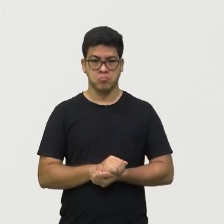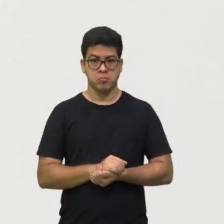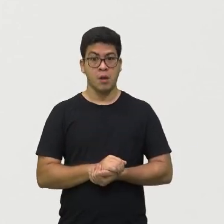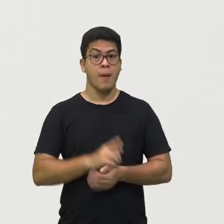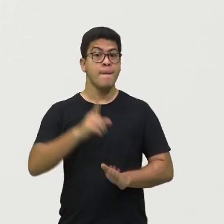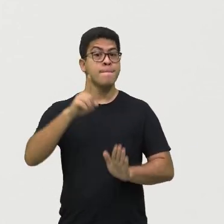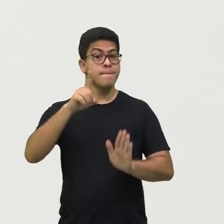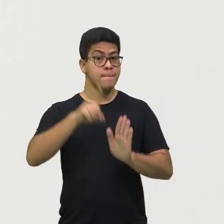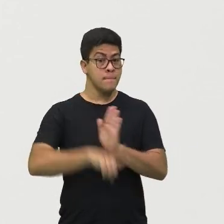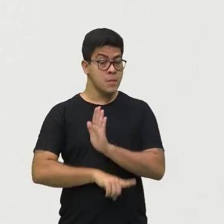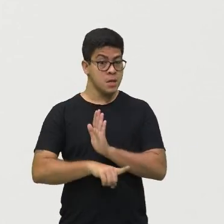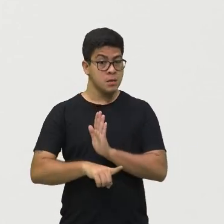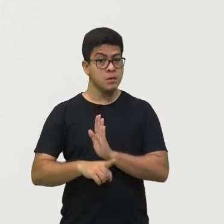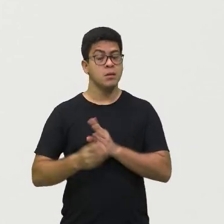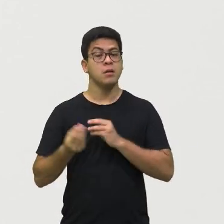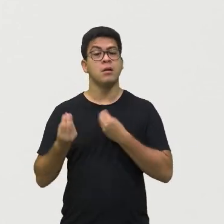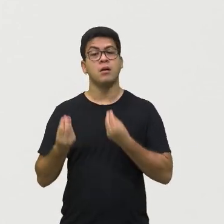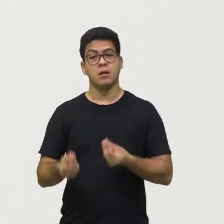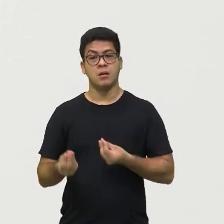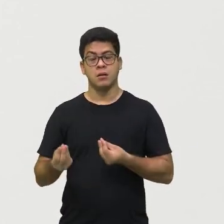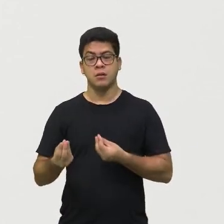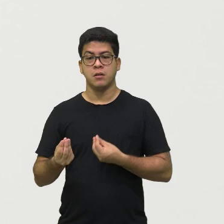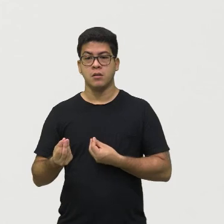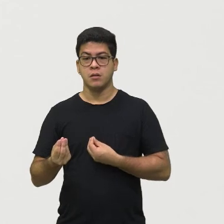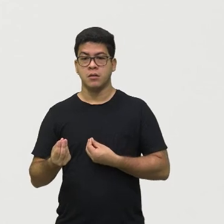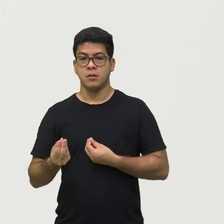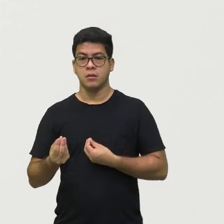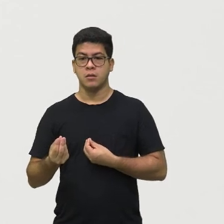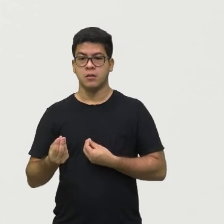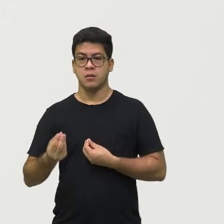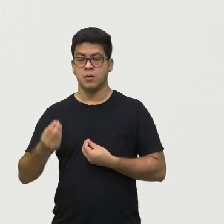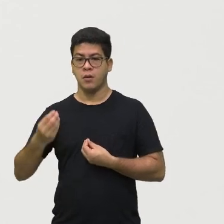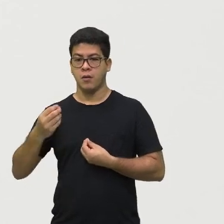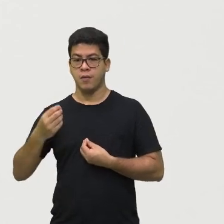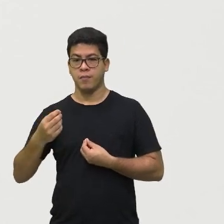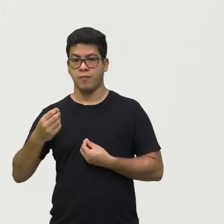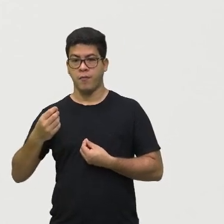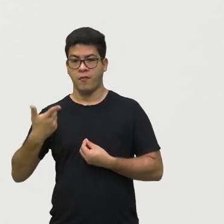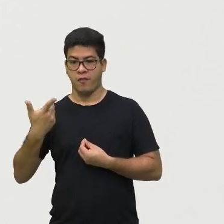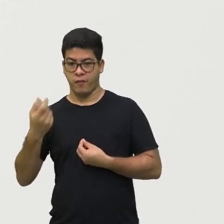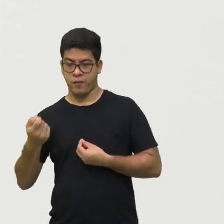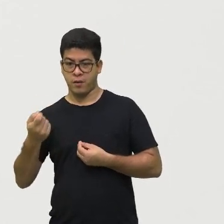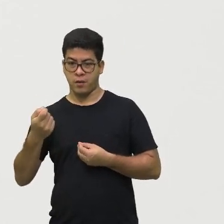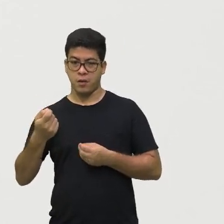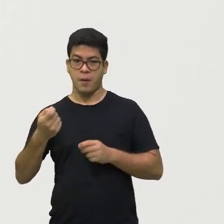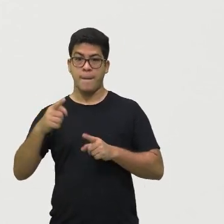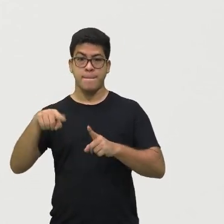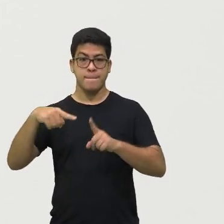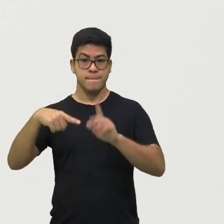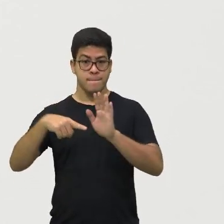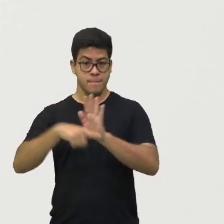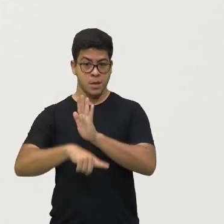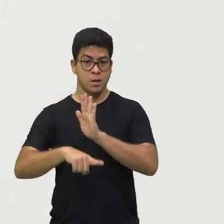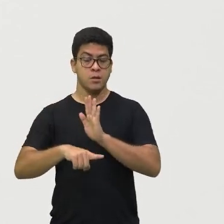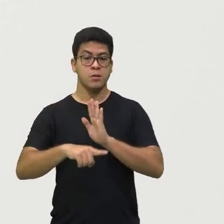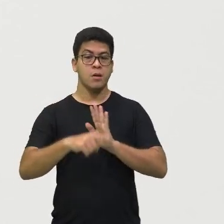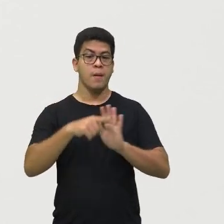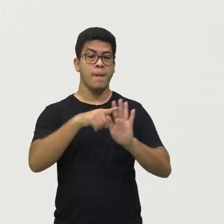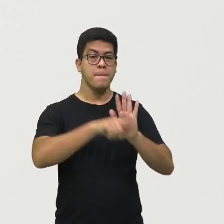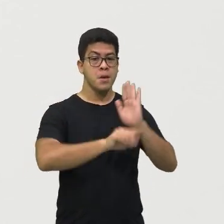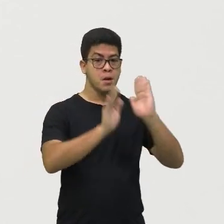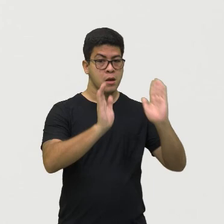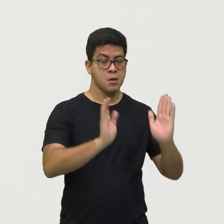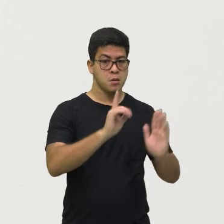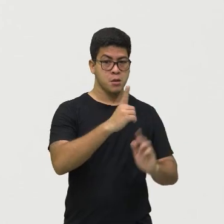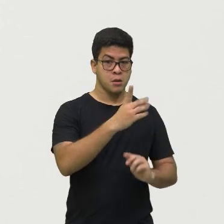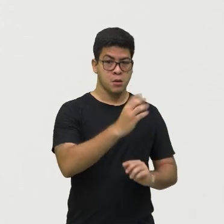da equação, da fórmula, o potencial no ponto B que vale menos 10, então fica 20 mais 10. Então